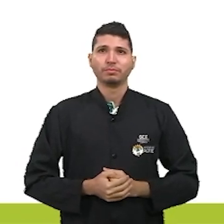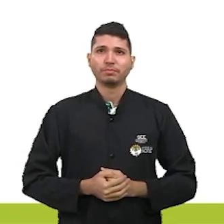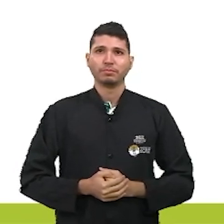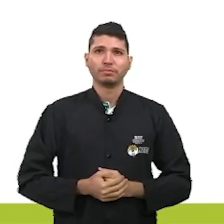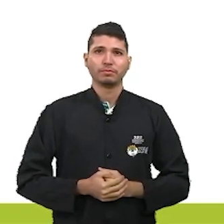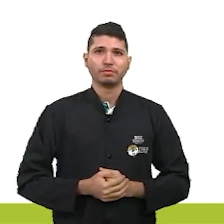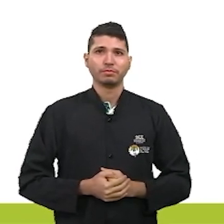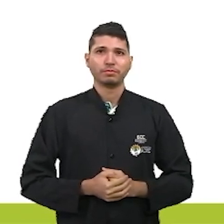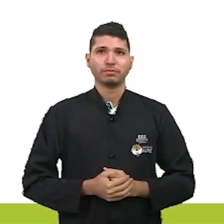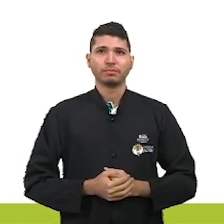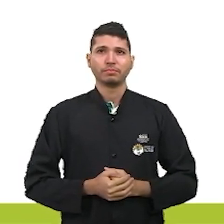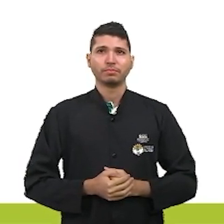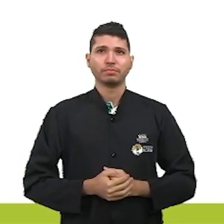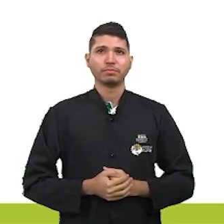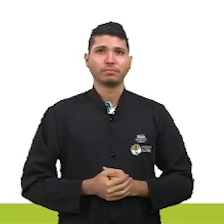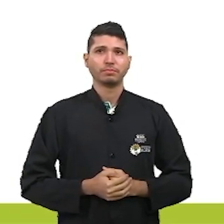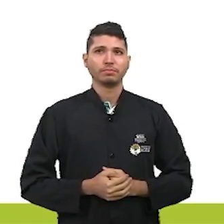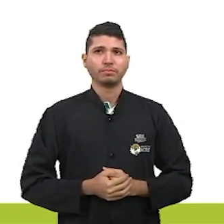aba.